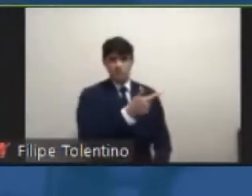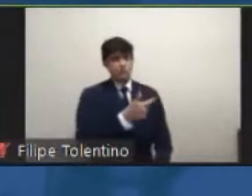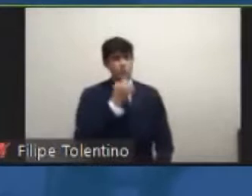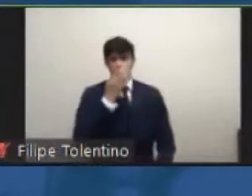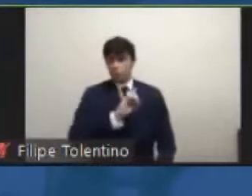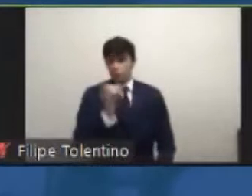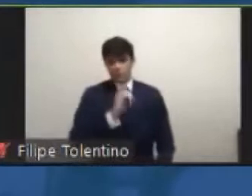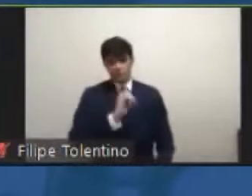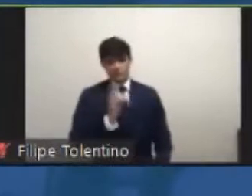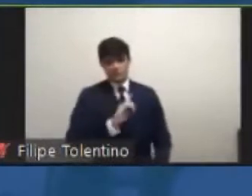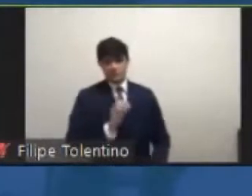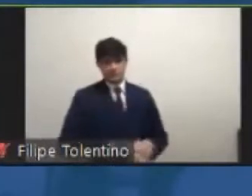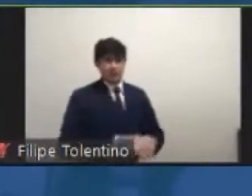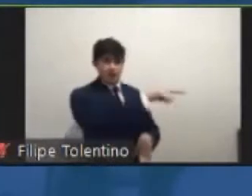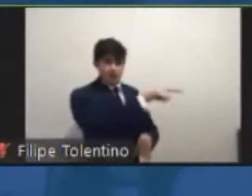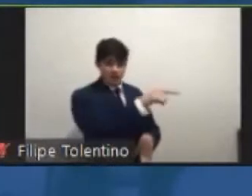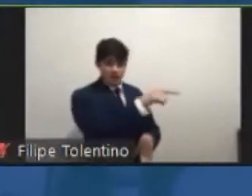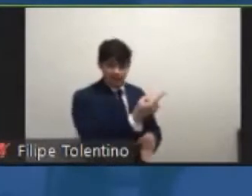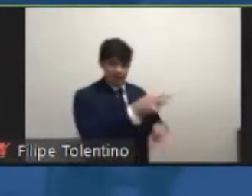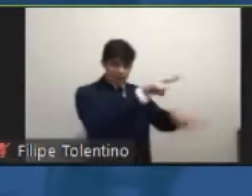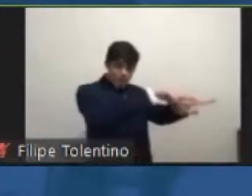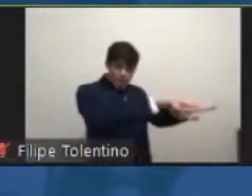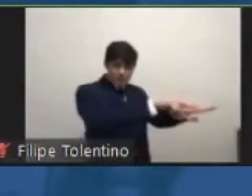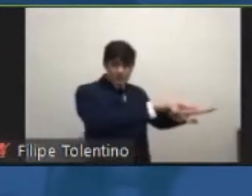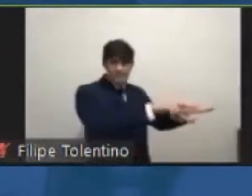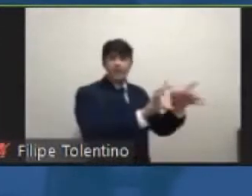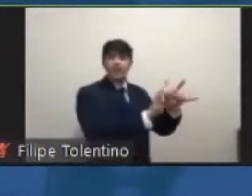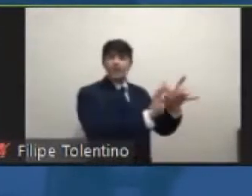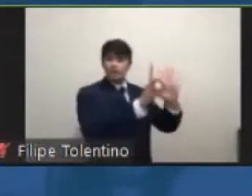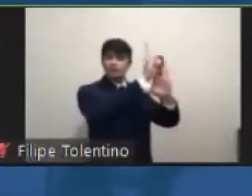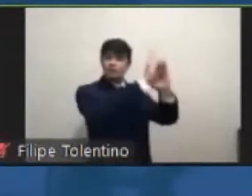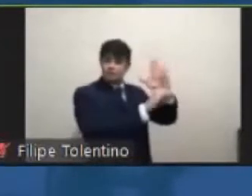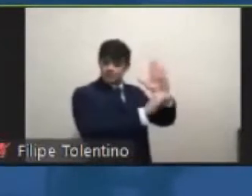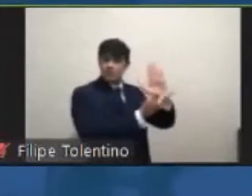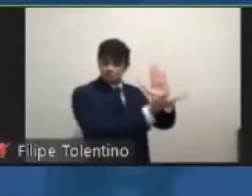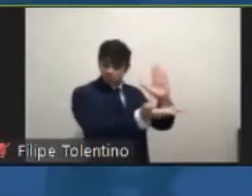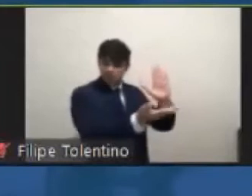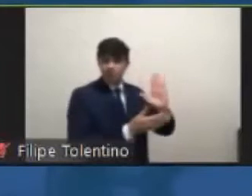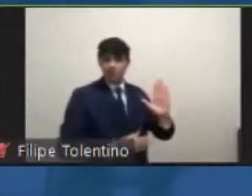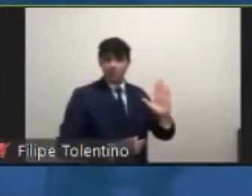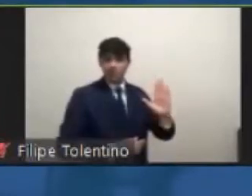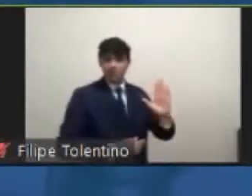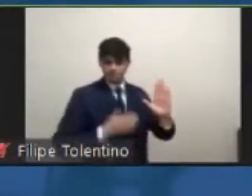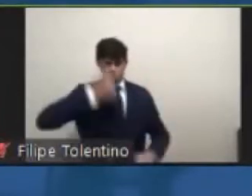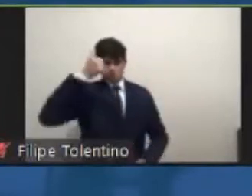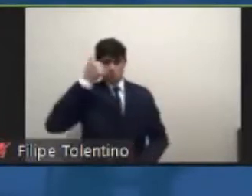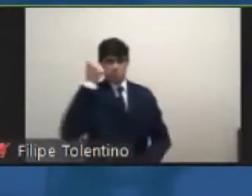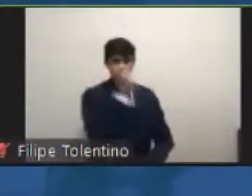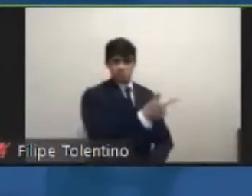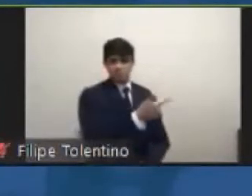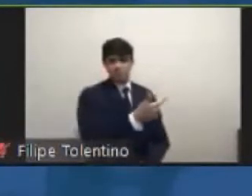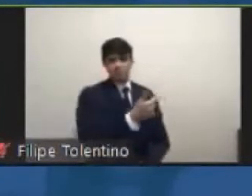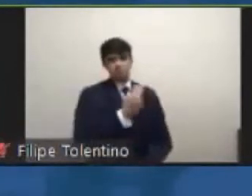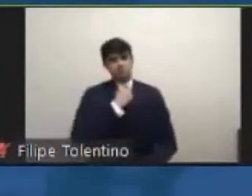escolher um tratamento de saúde, a não inviolabilidade da sua vida. Então, esse aspecto tem que ser observado pelo